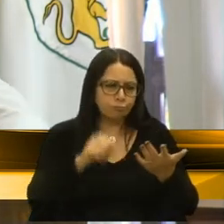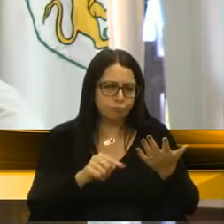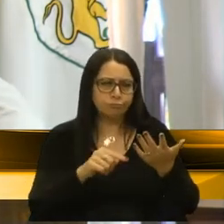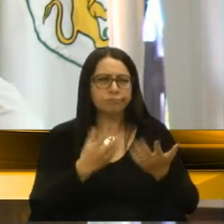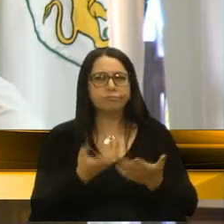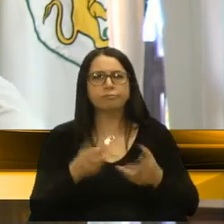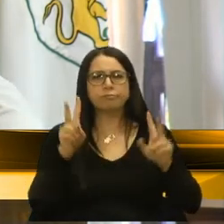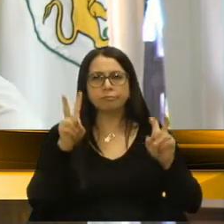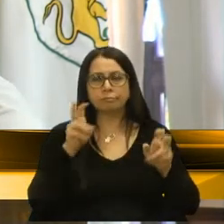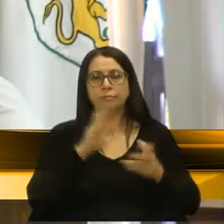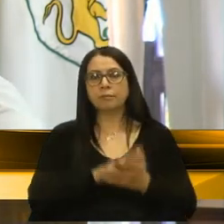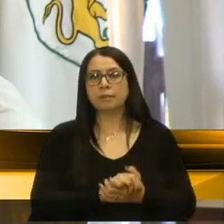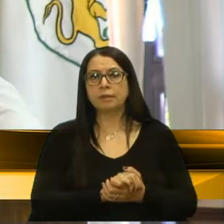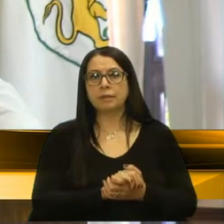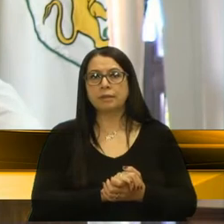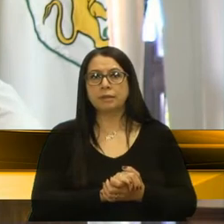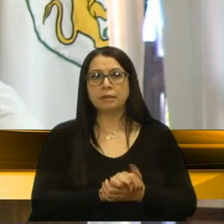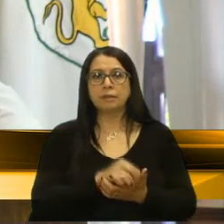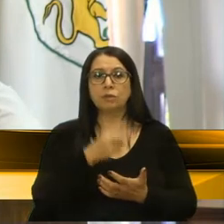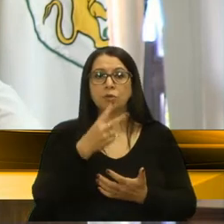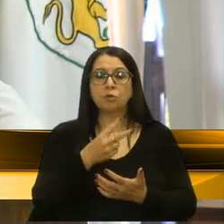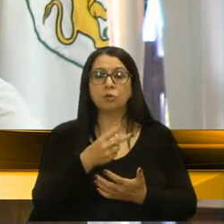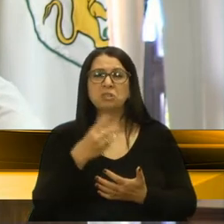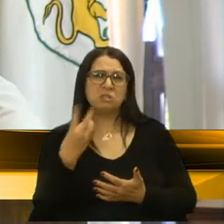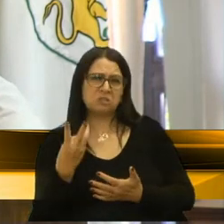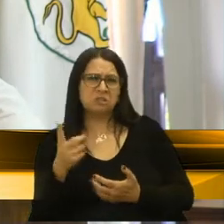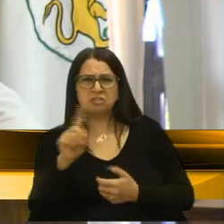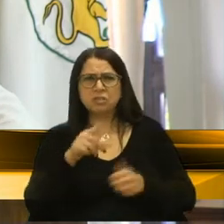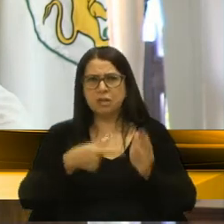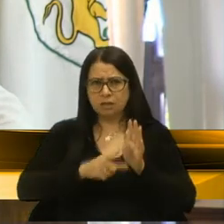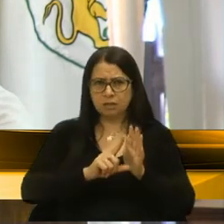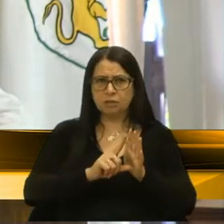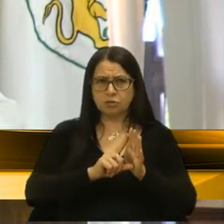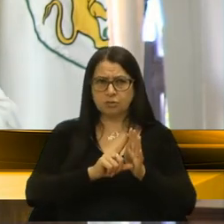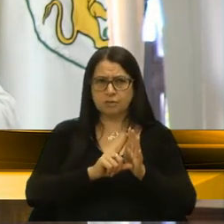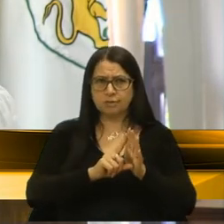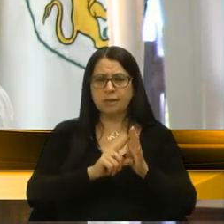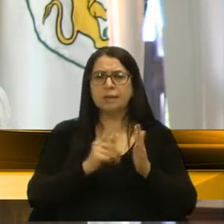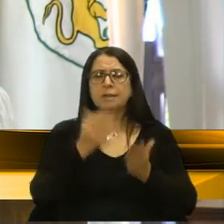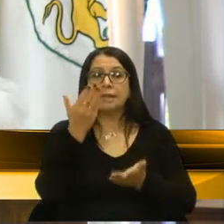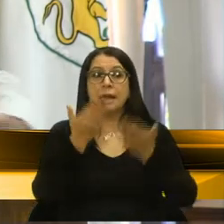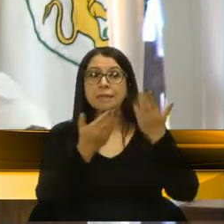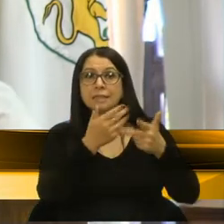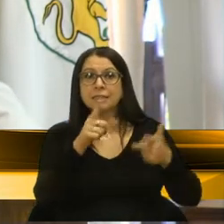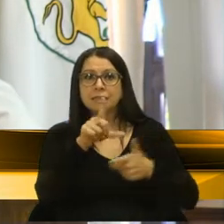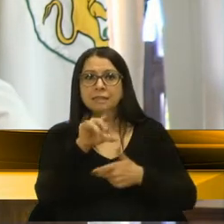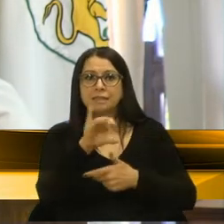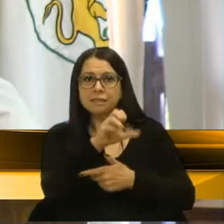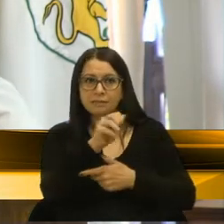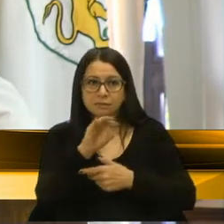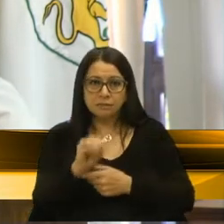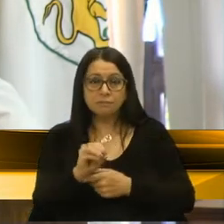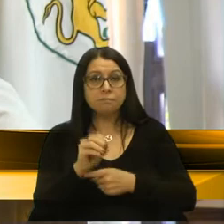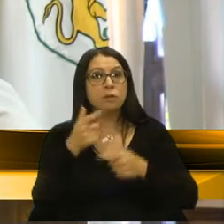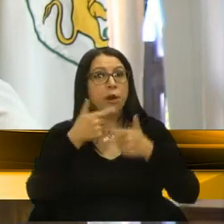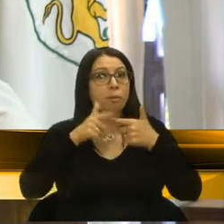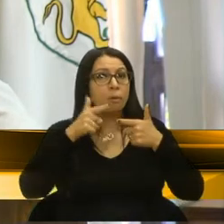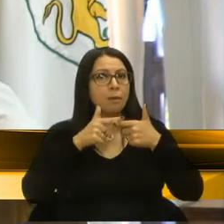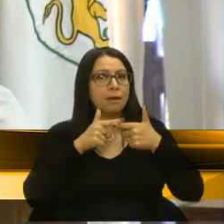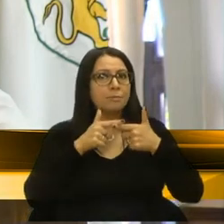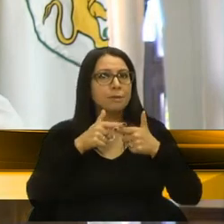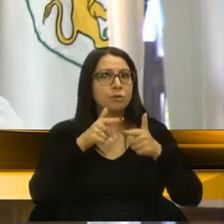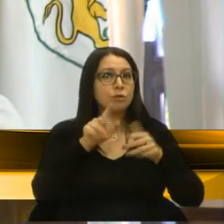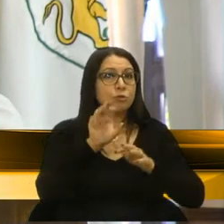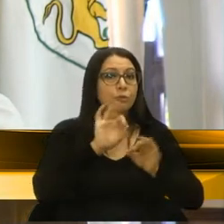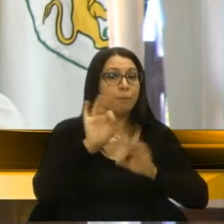assuntos. 2, 3 dias antes do dia 9, antes da licitação, houve um problema ali que teve no projeto daquela